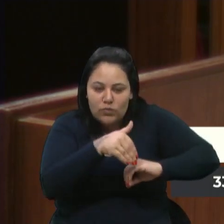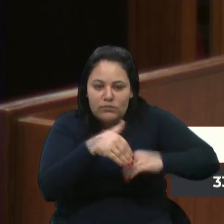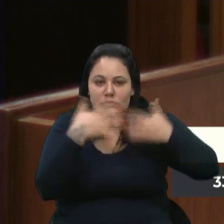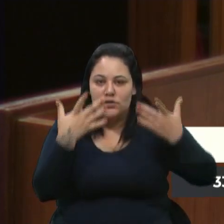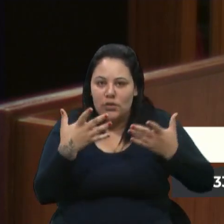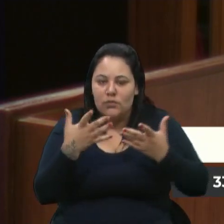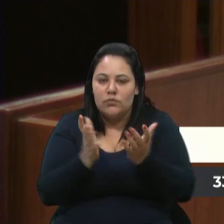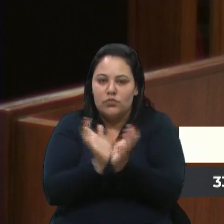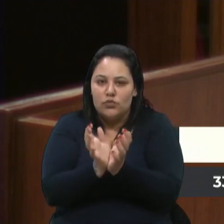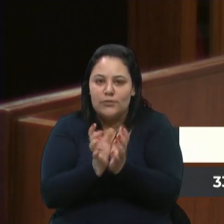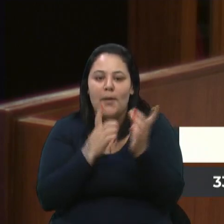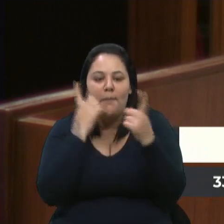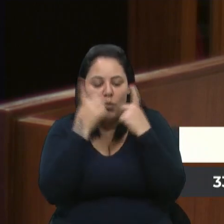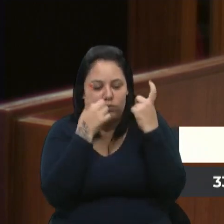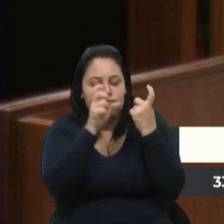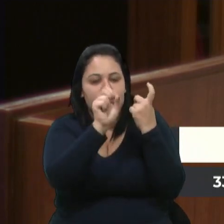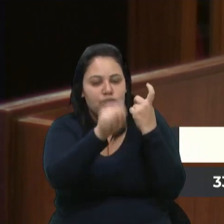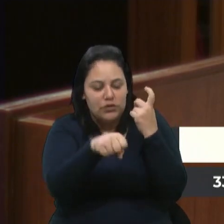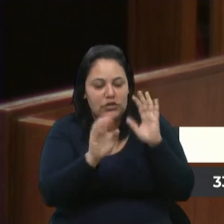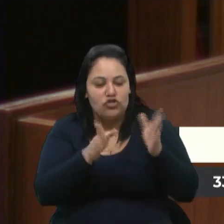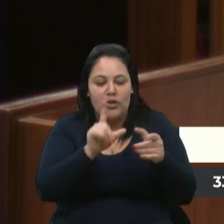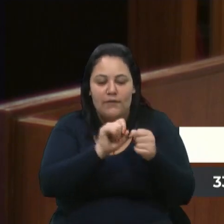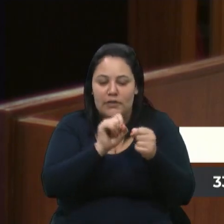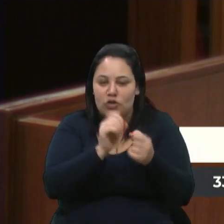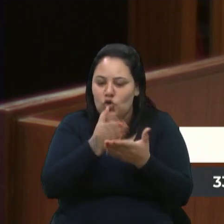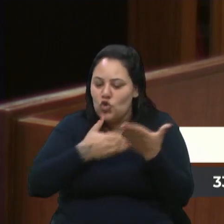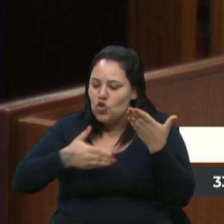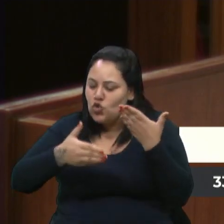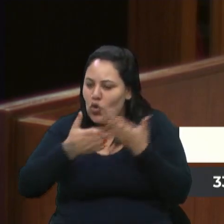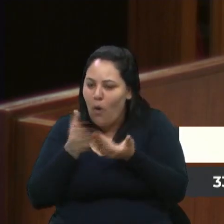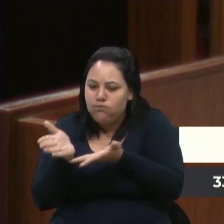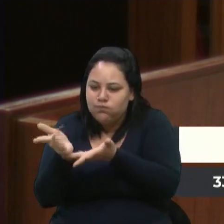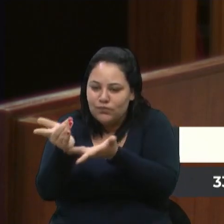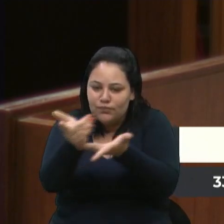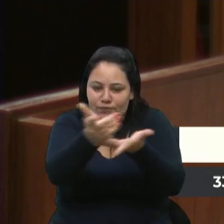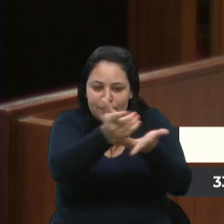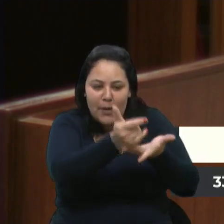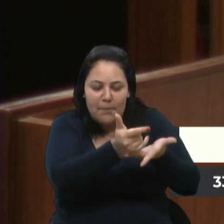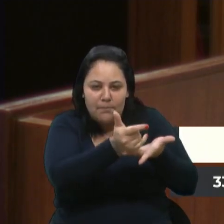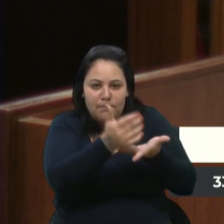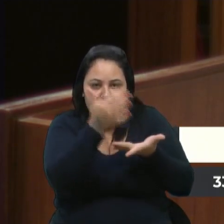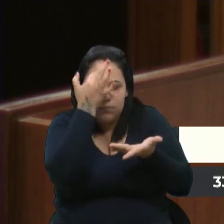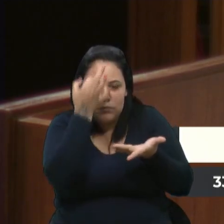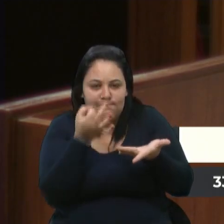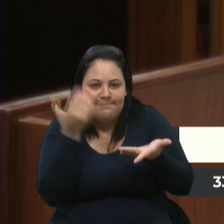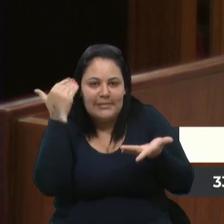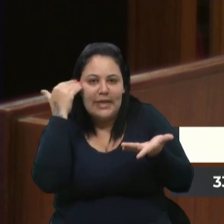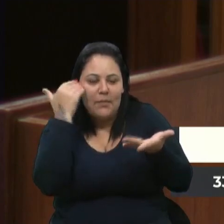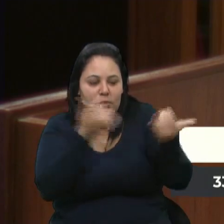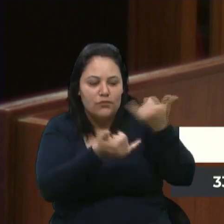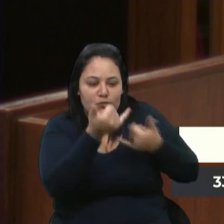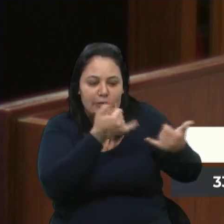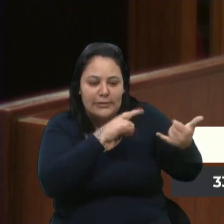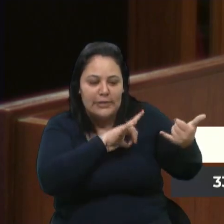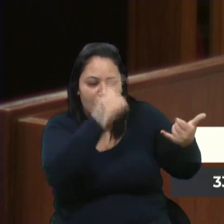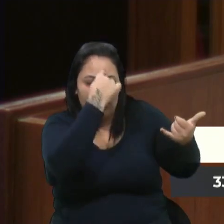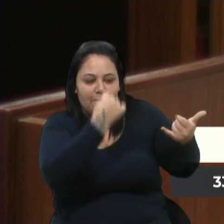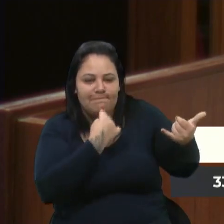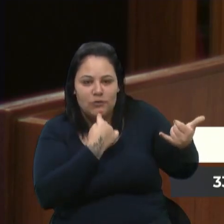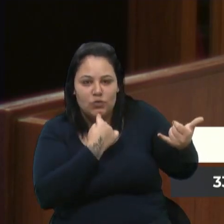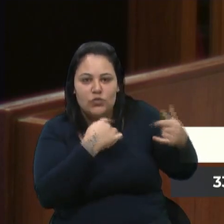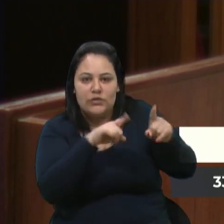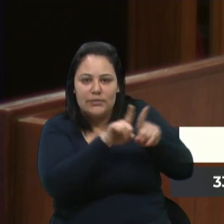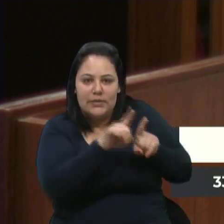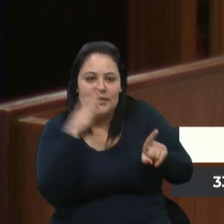preocupado com isso e nós estamos já fazendo todo um levantamento para ter um perfil e para buscar estratégias, tanto